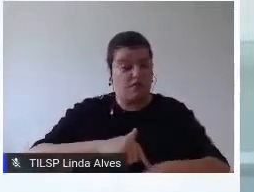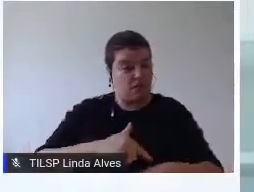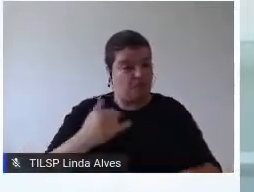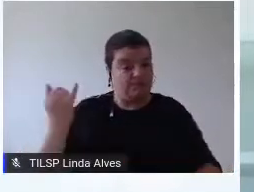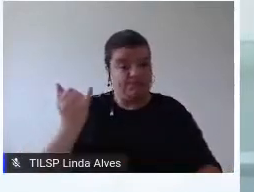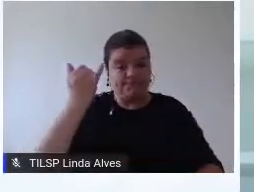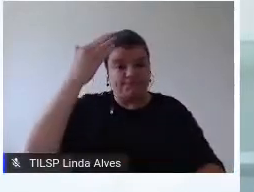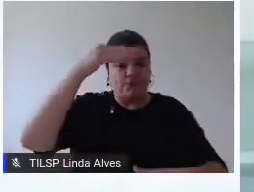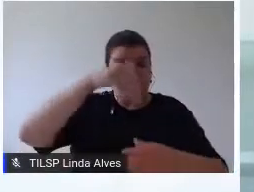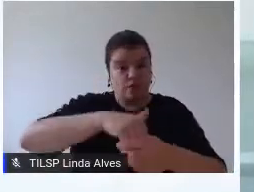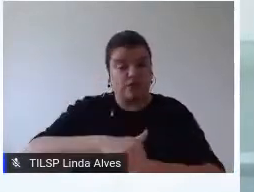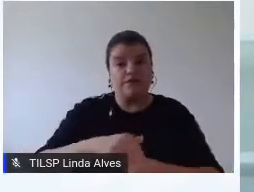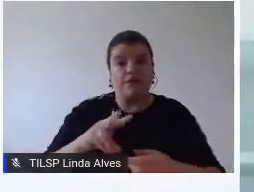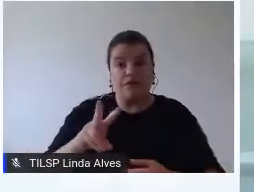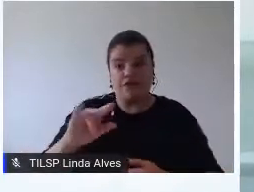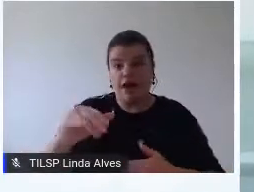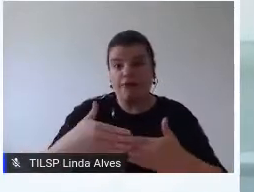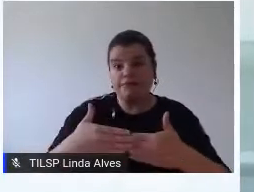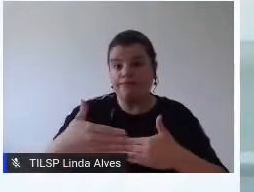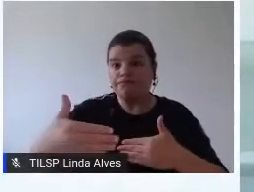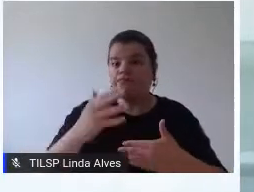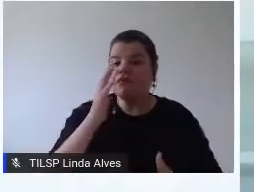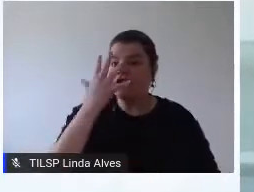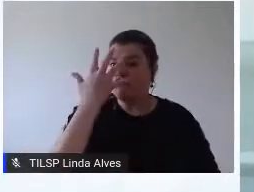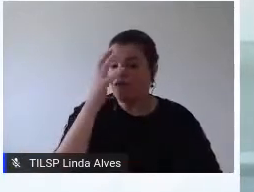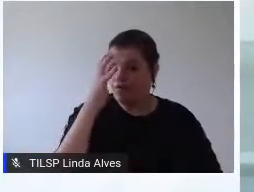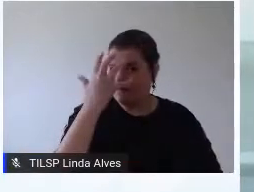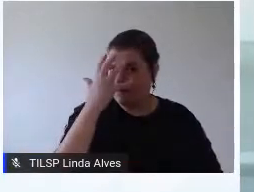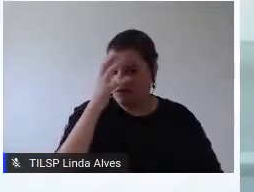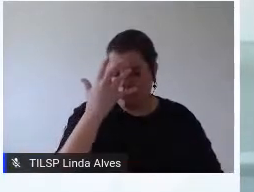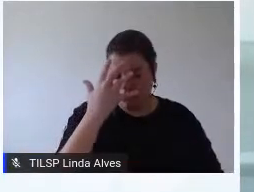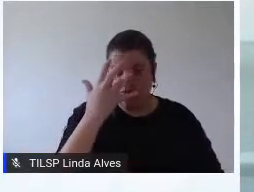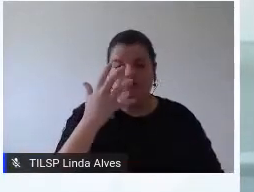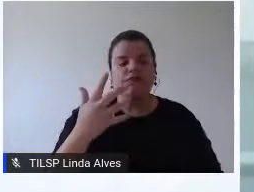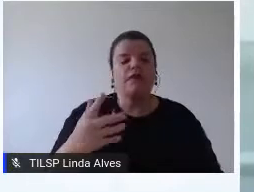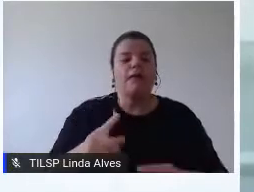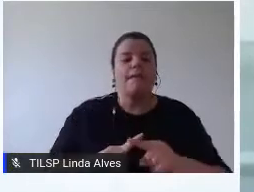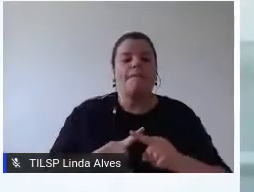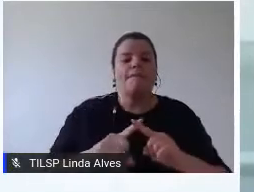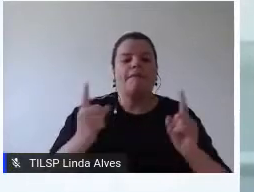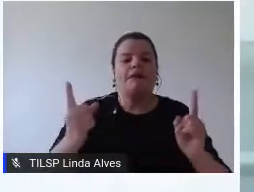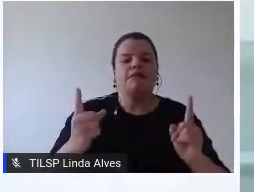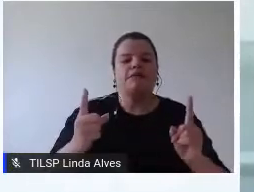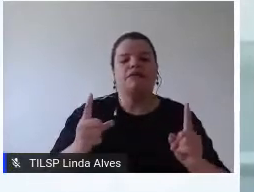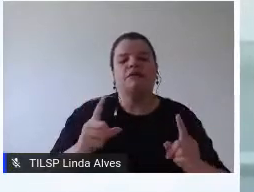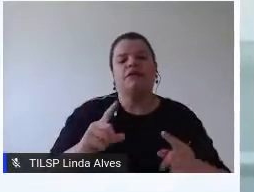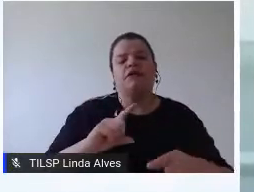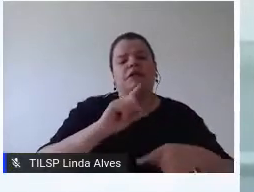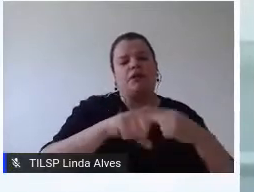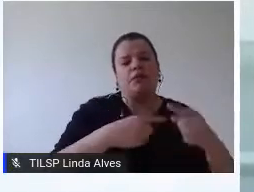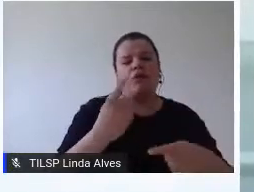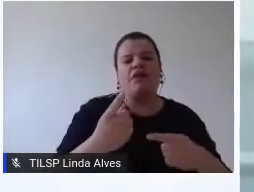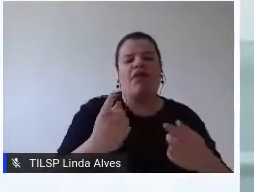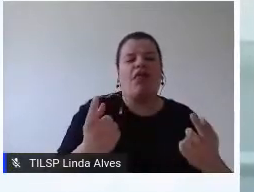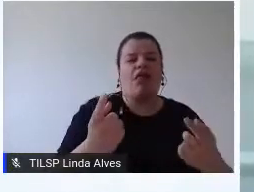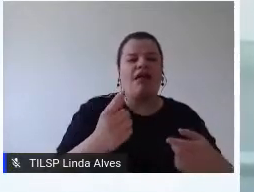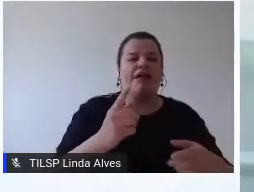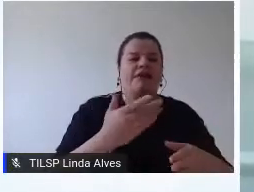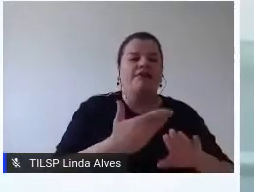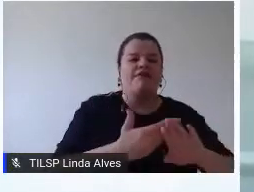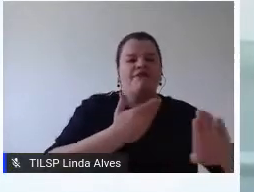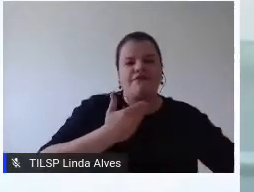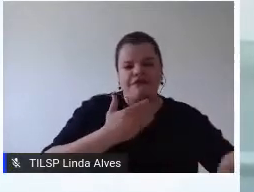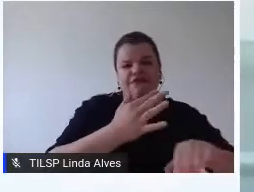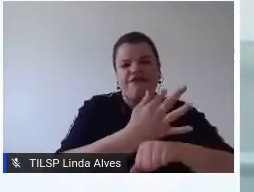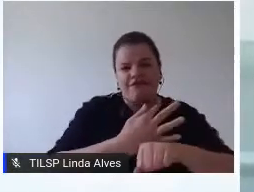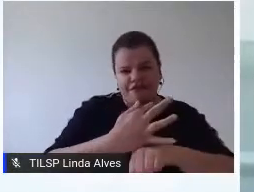Embora a eleição só vá acontecer em fevereiro, ou seja, logo após o recesso parlamentar, mas é muito importante